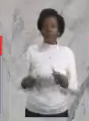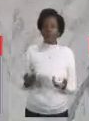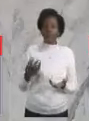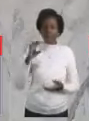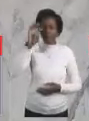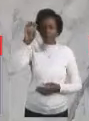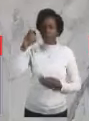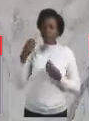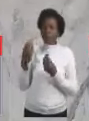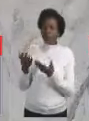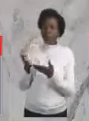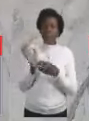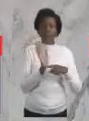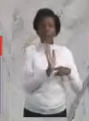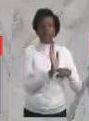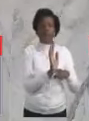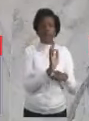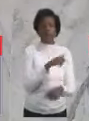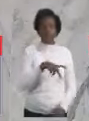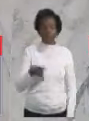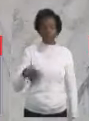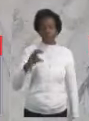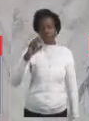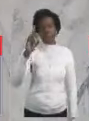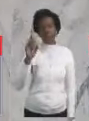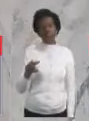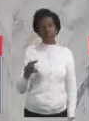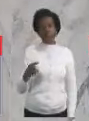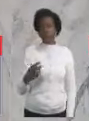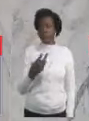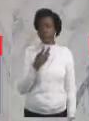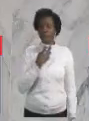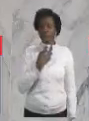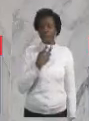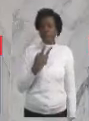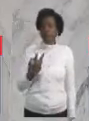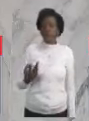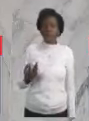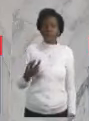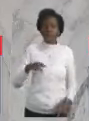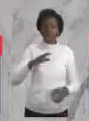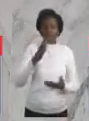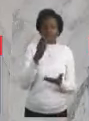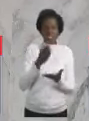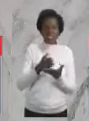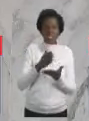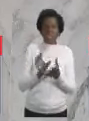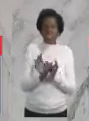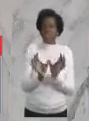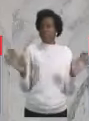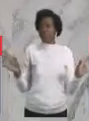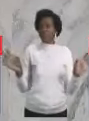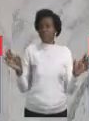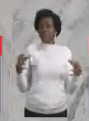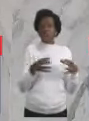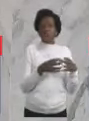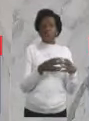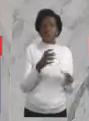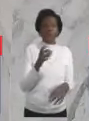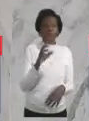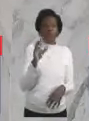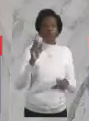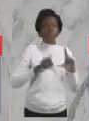os professores categoria ó que nem deveriam ter essa divisão de letras nós temos hoje o mar